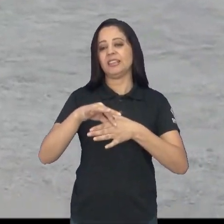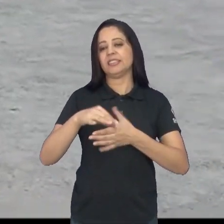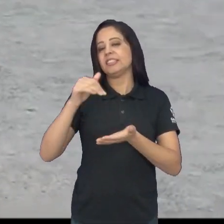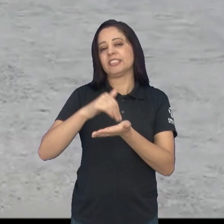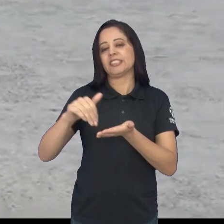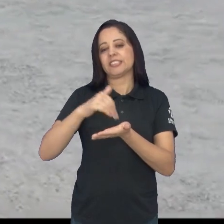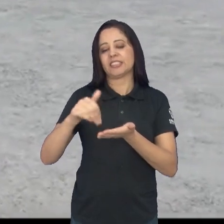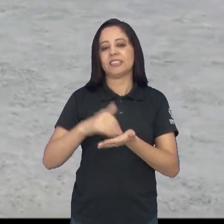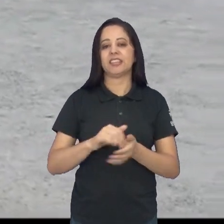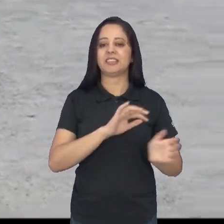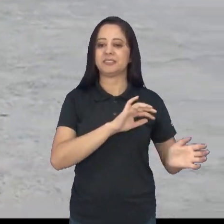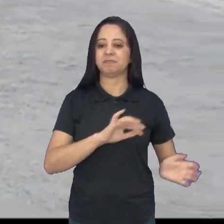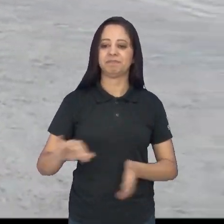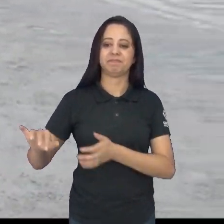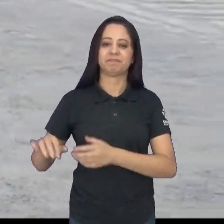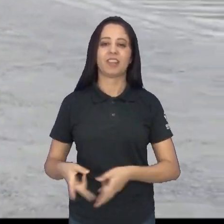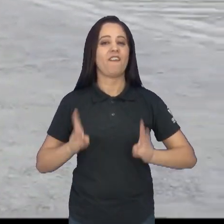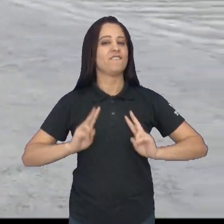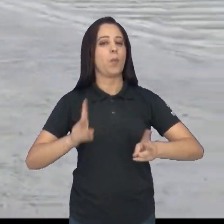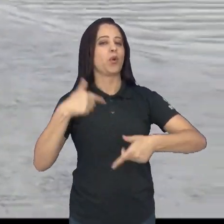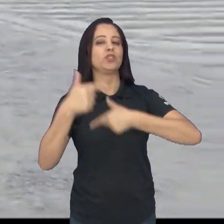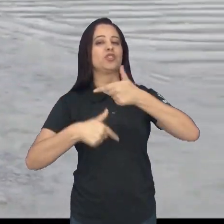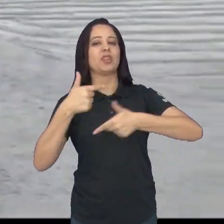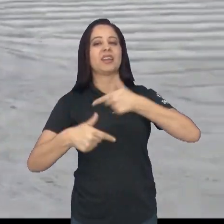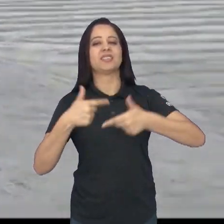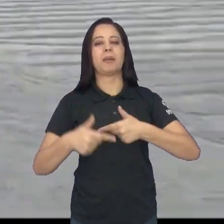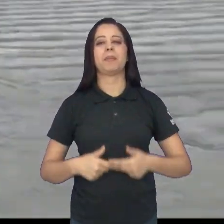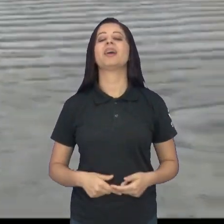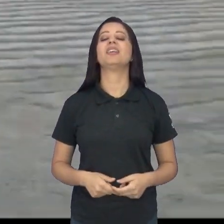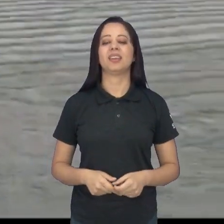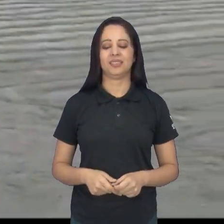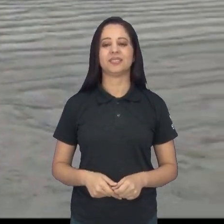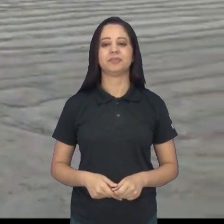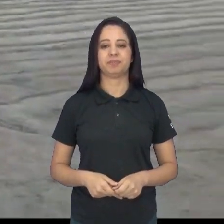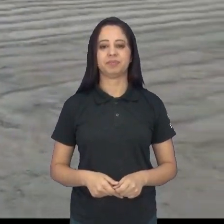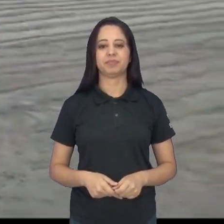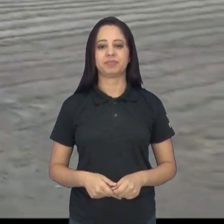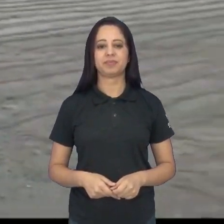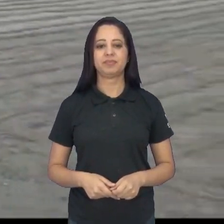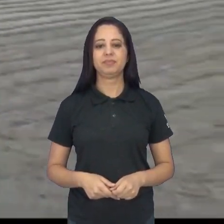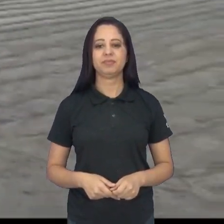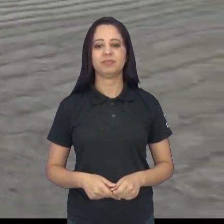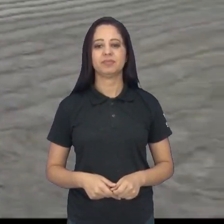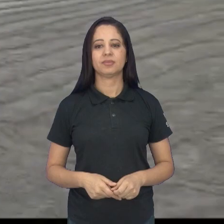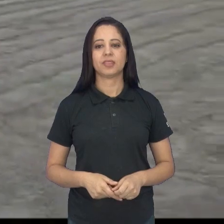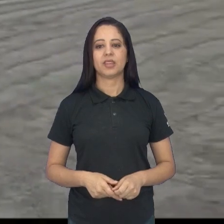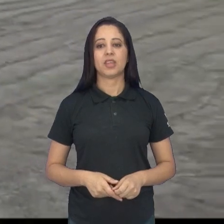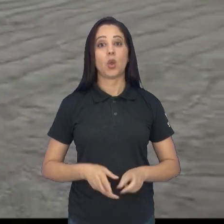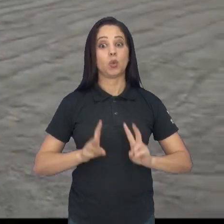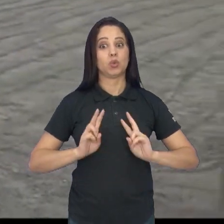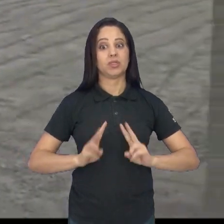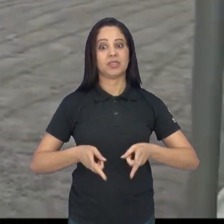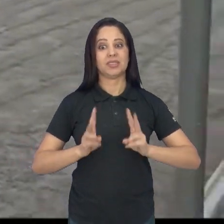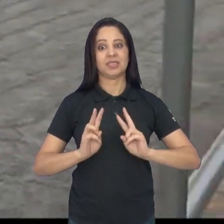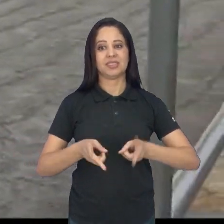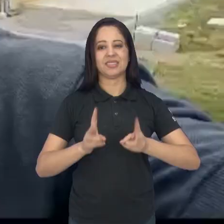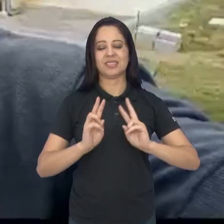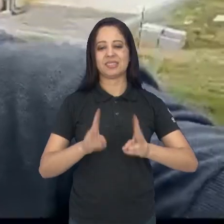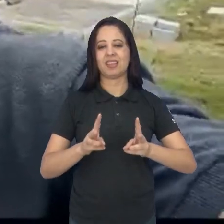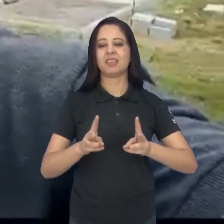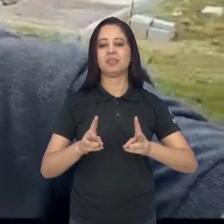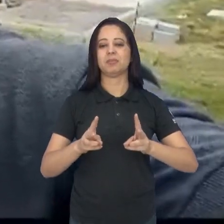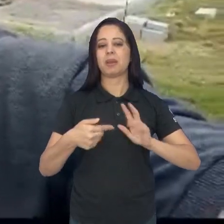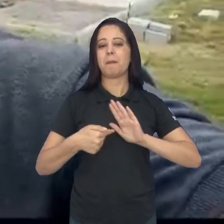secretaria. Bom, vamos lá? Vamos continuar trabalhando? Tem muito mais por acontecer e nós vamos continuar então levando